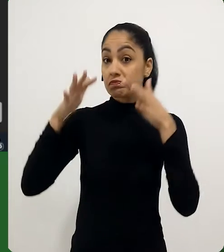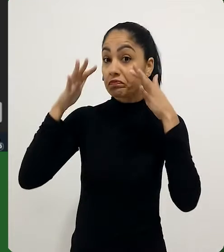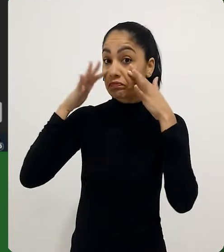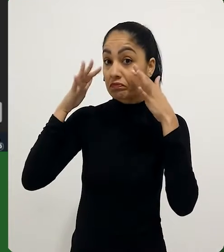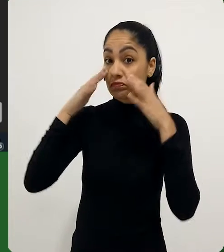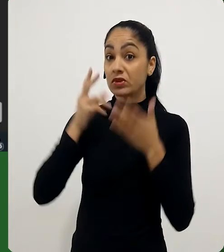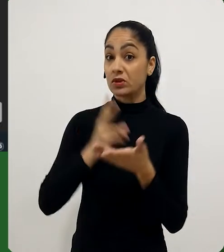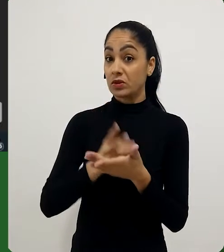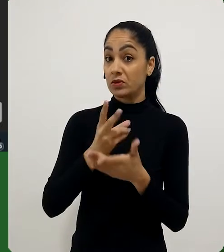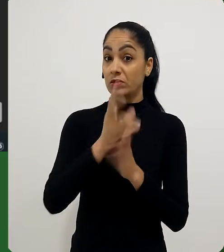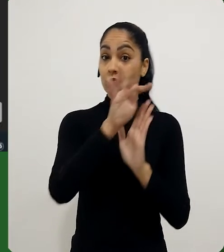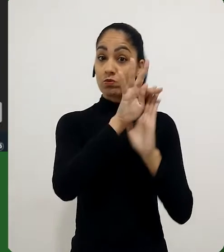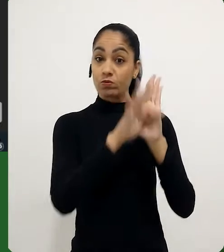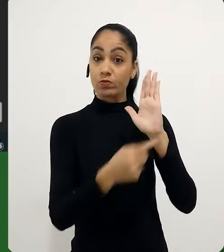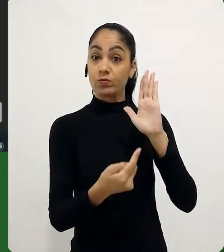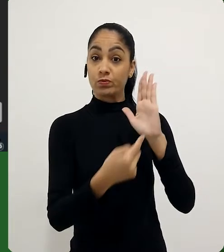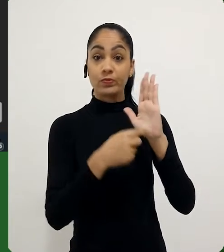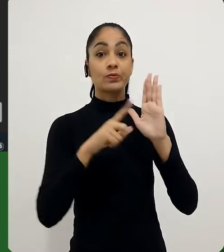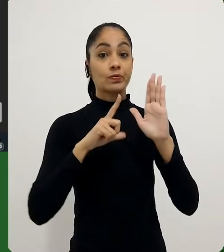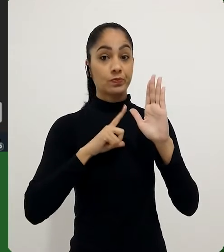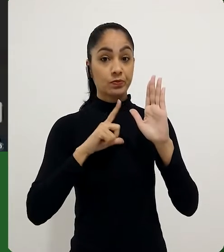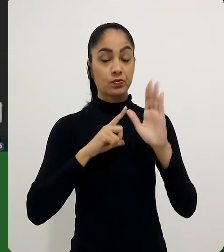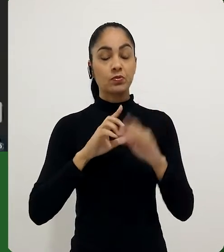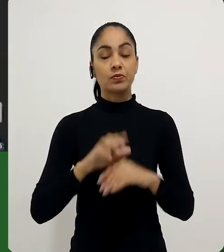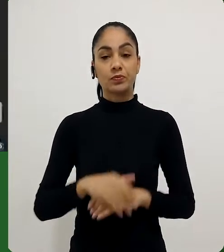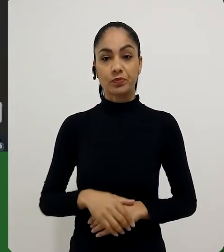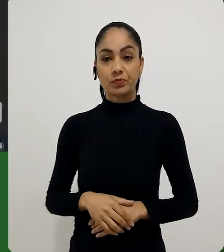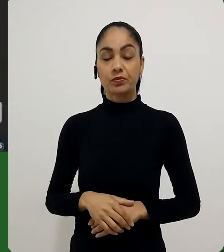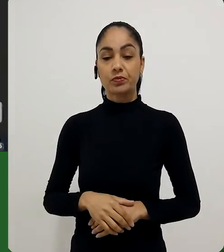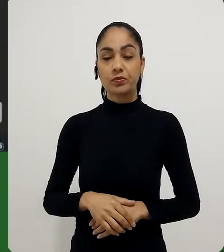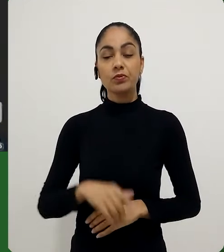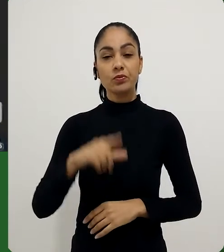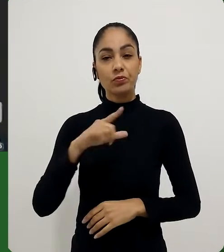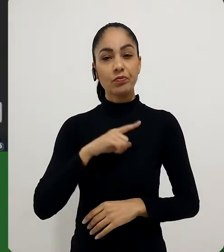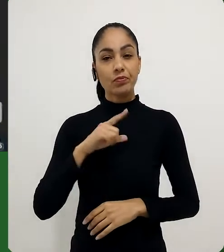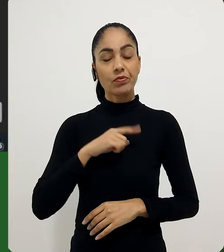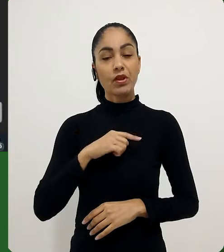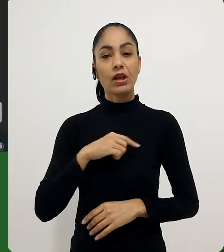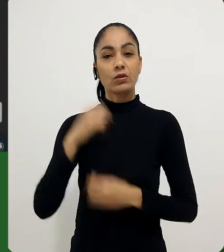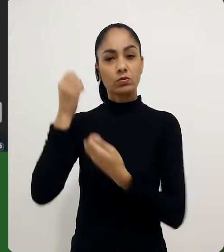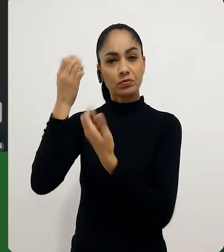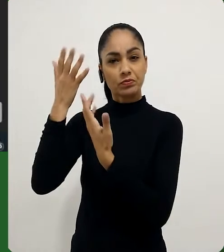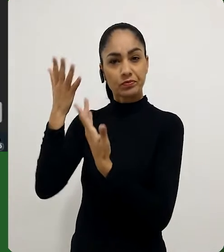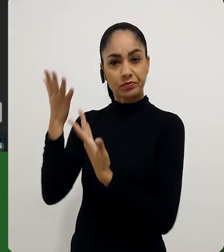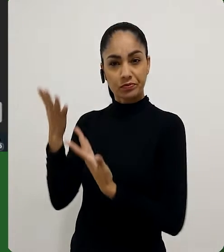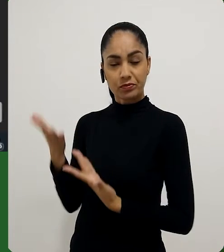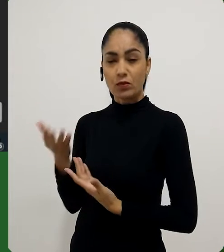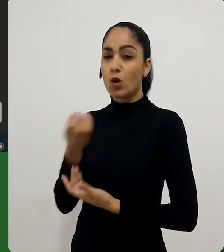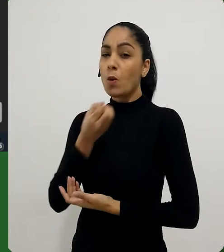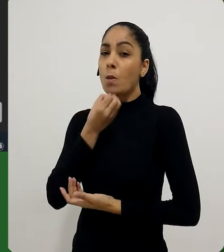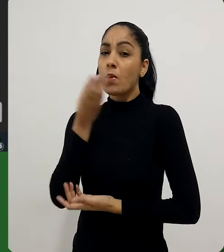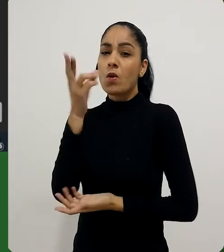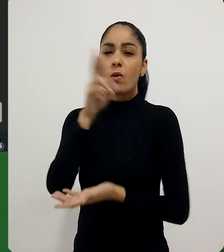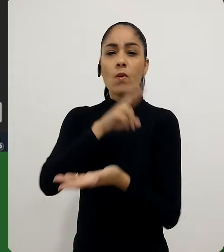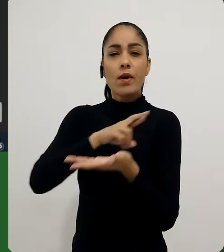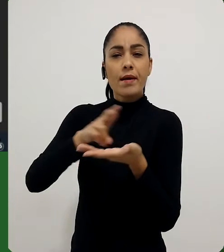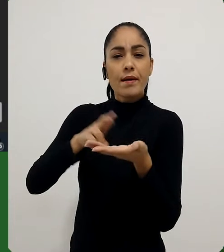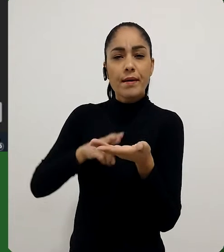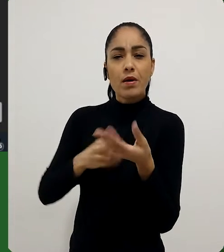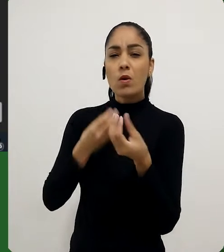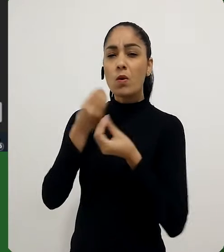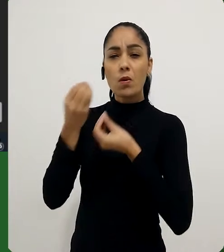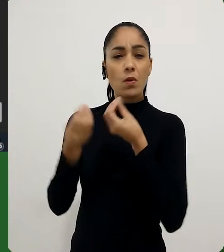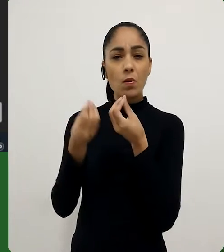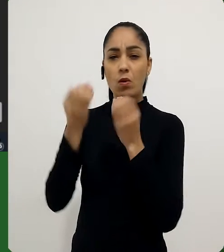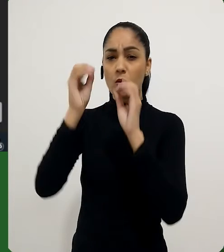né? Que devem estar sempre presentes. Então, aqui temos alguns pontos relevantes quanto